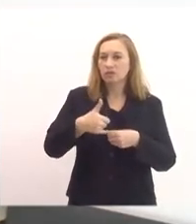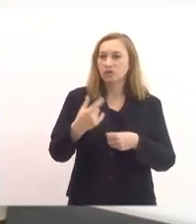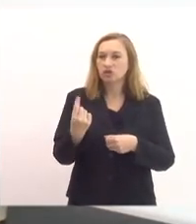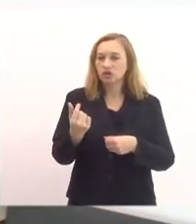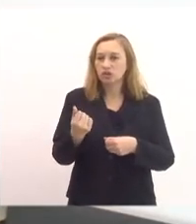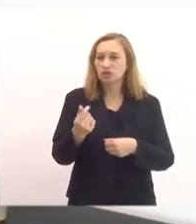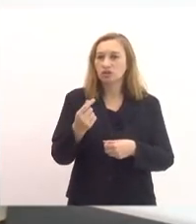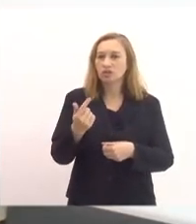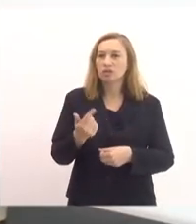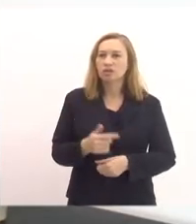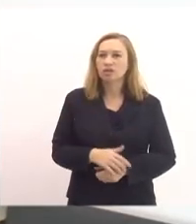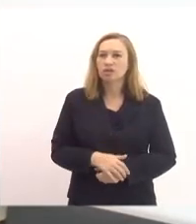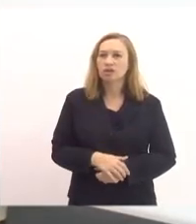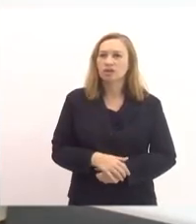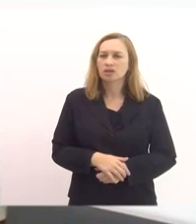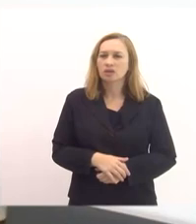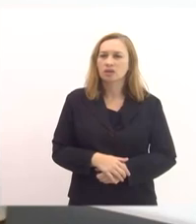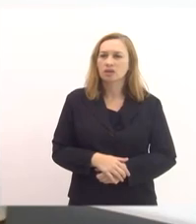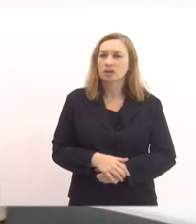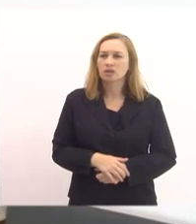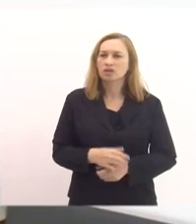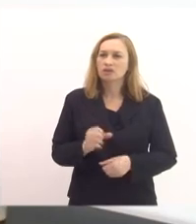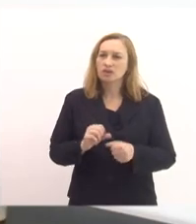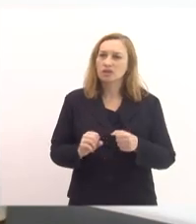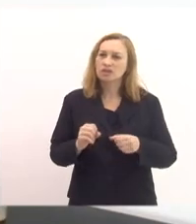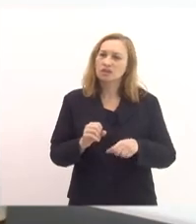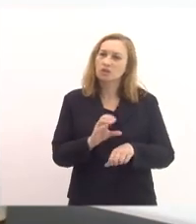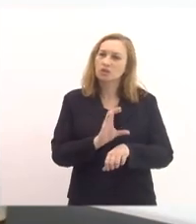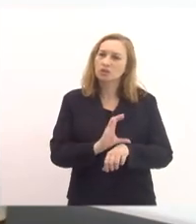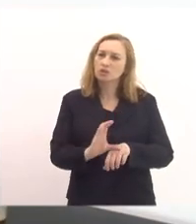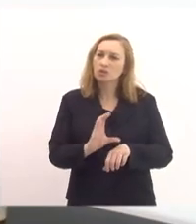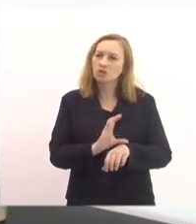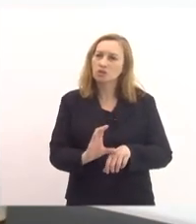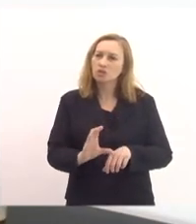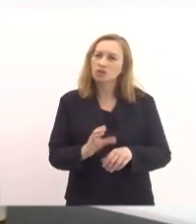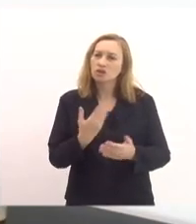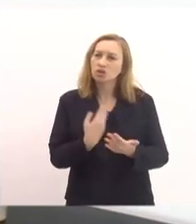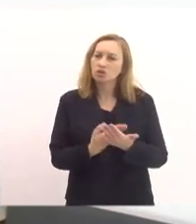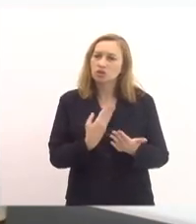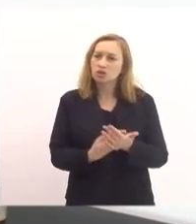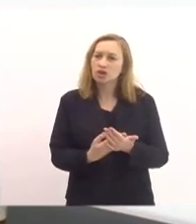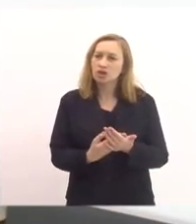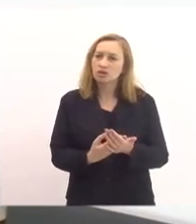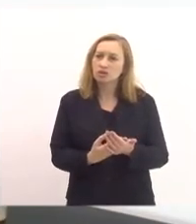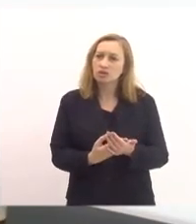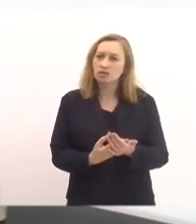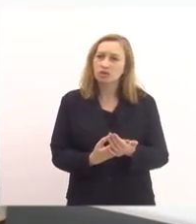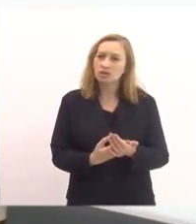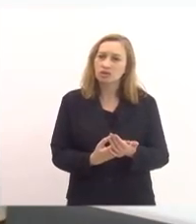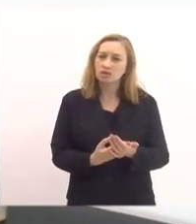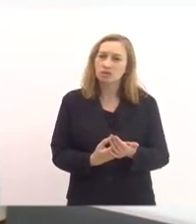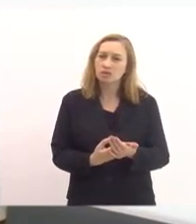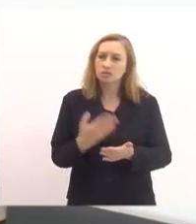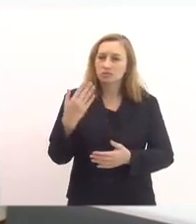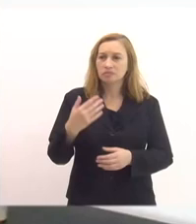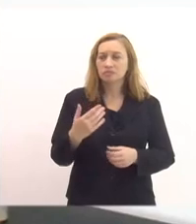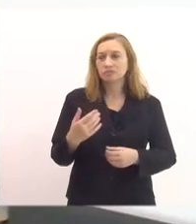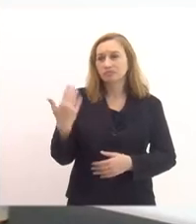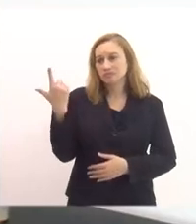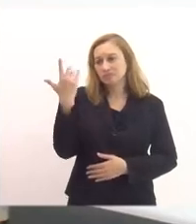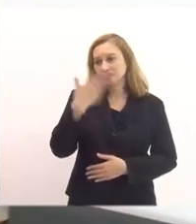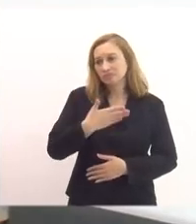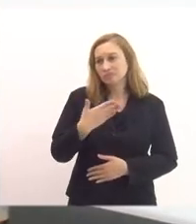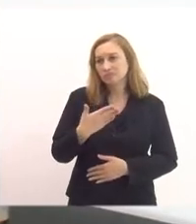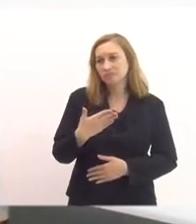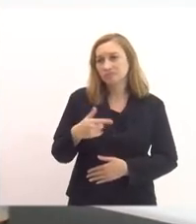dinheirinho, fazia o meu curso, cursinho, estudava. Eu gabaritei aquela prova, cara. Eu estou ali, ó, com a minha nota